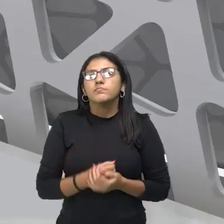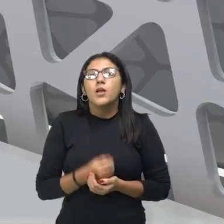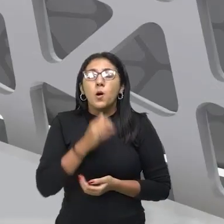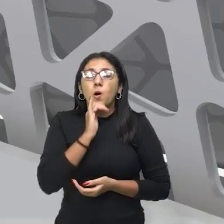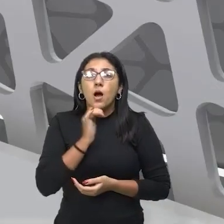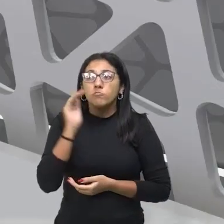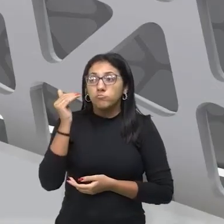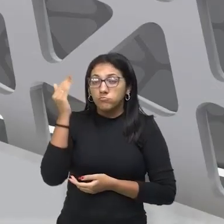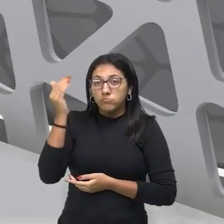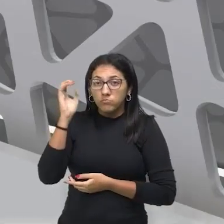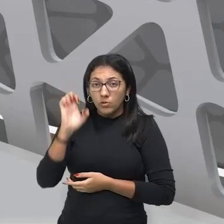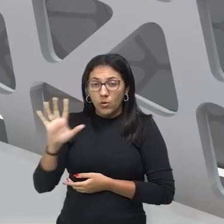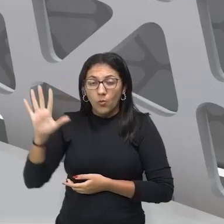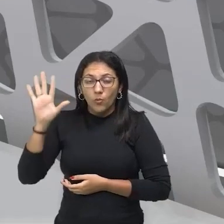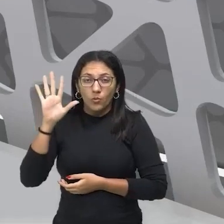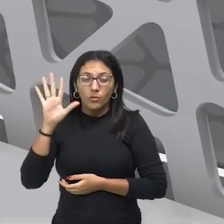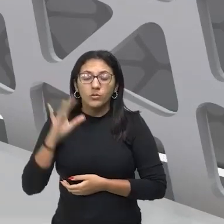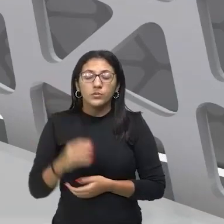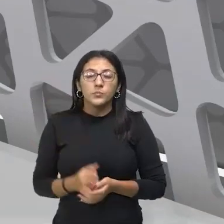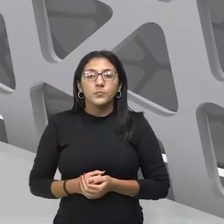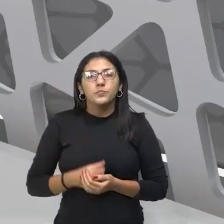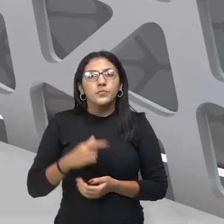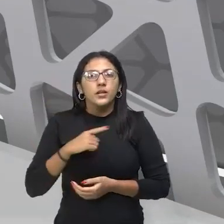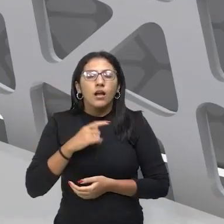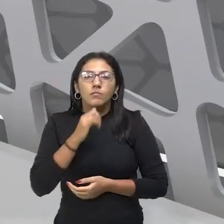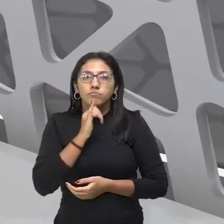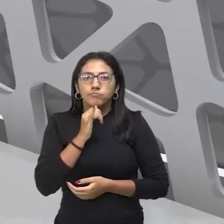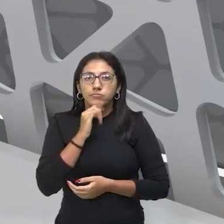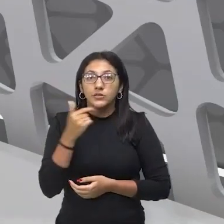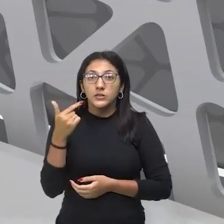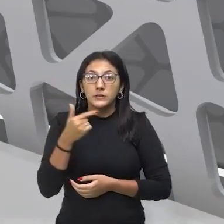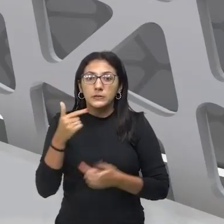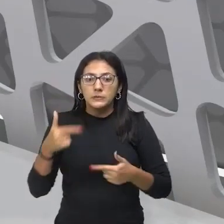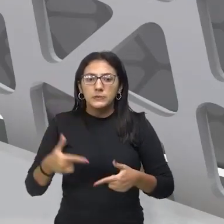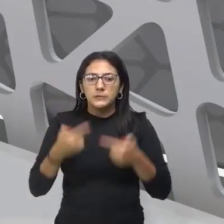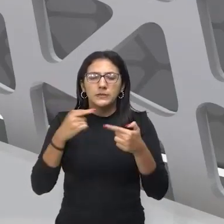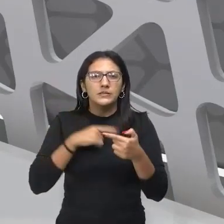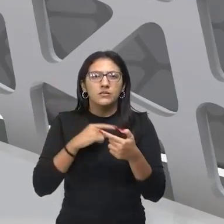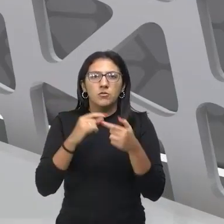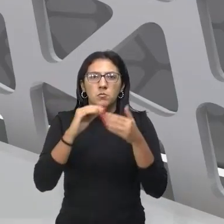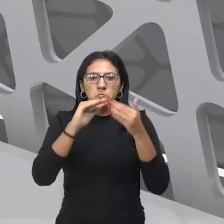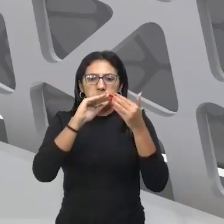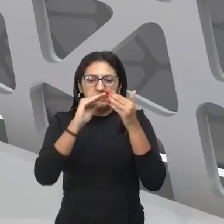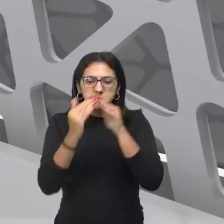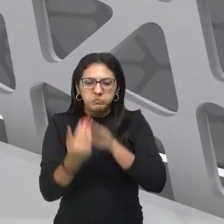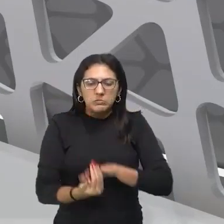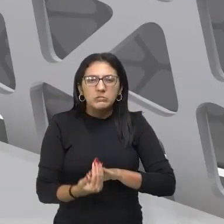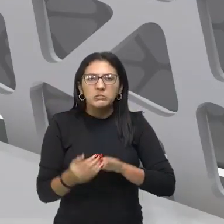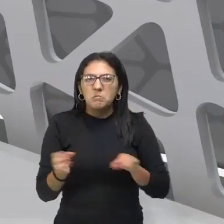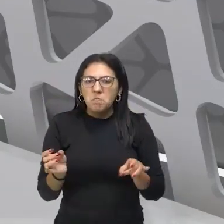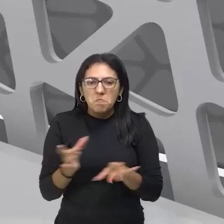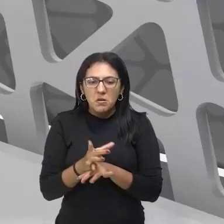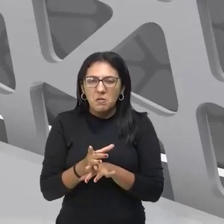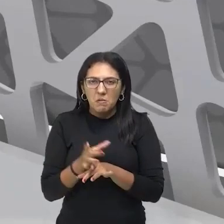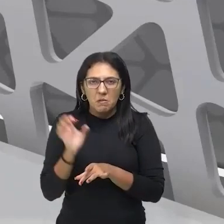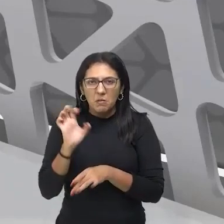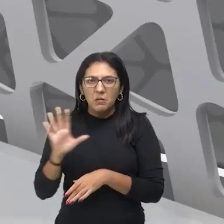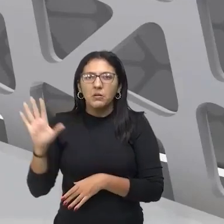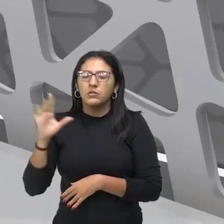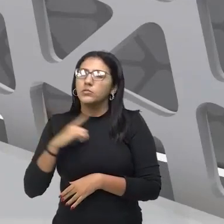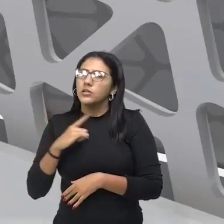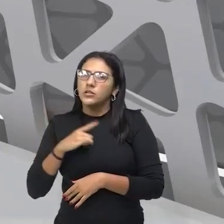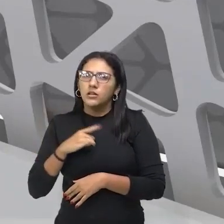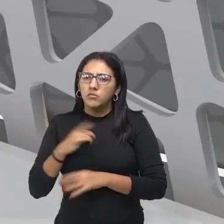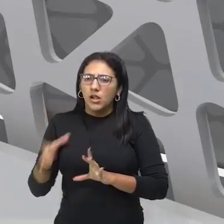exemplo, a Segunda Guerra dizimou a Europa, né? O Brasil, inclusive, participou da Segunda Guerra